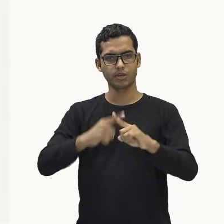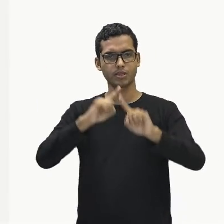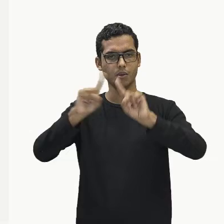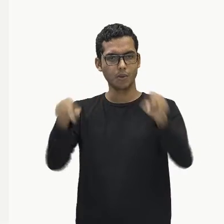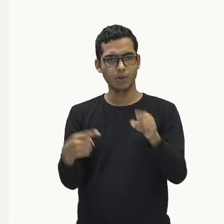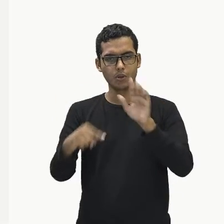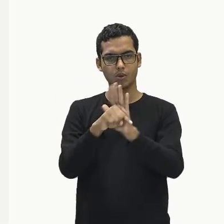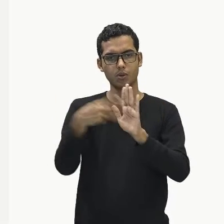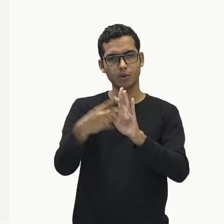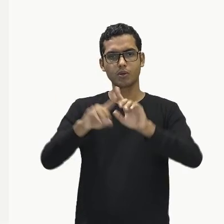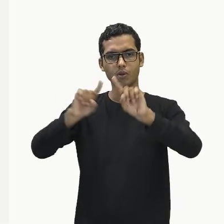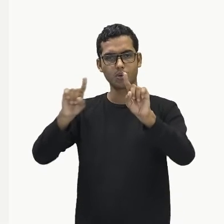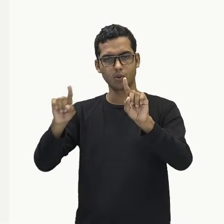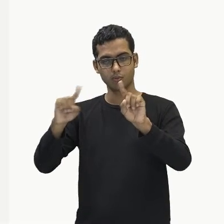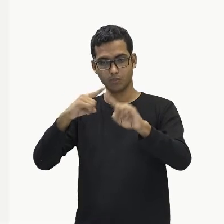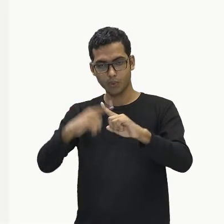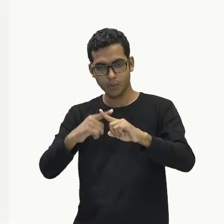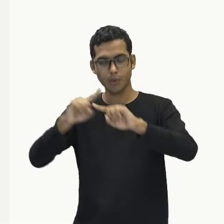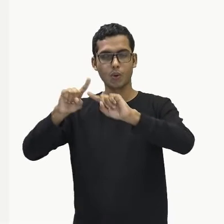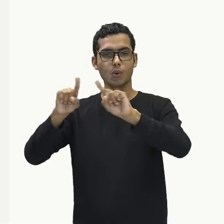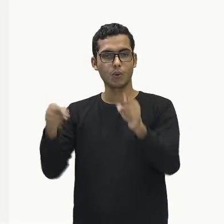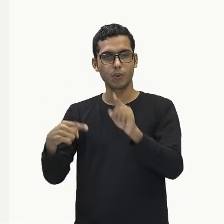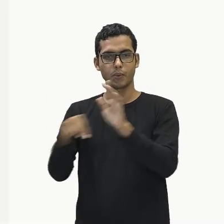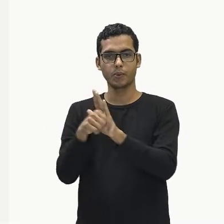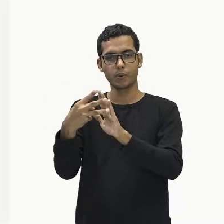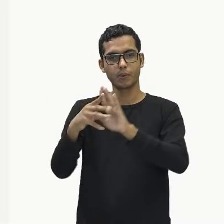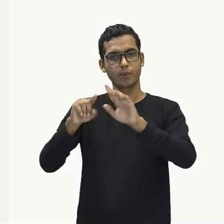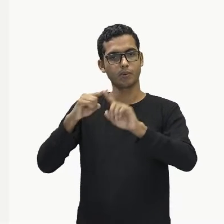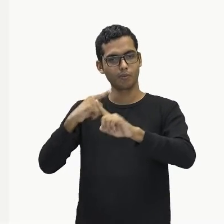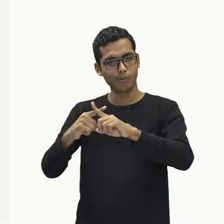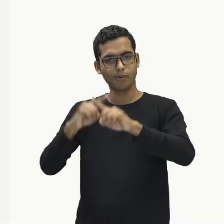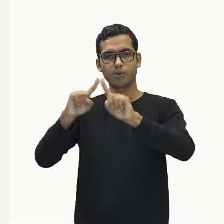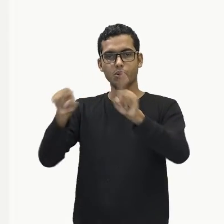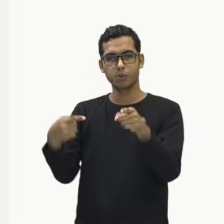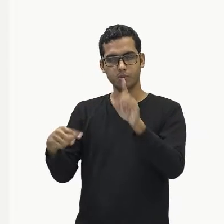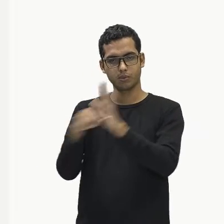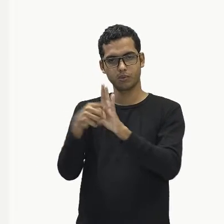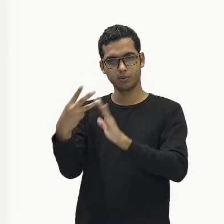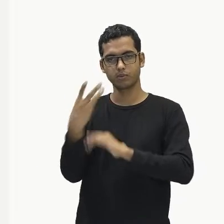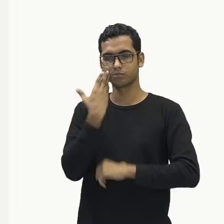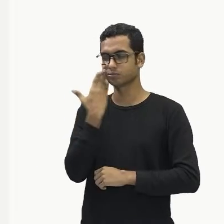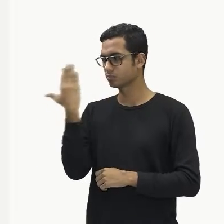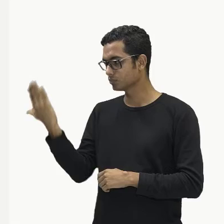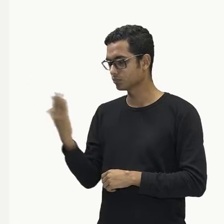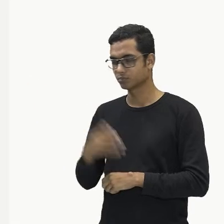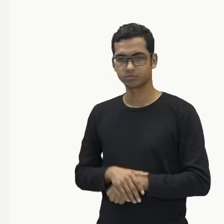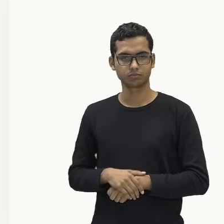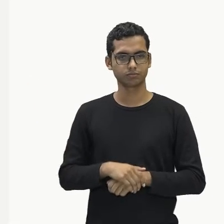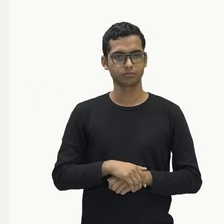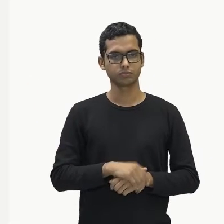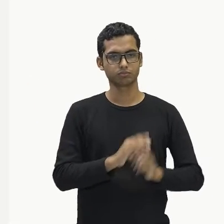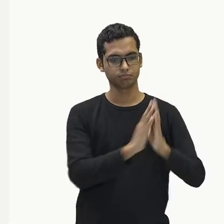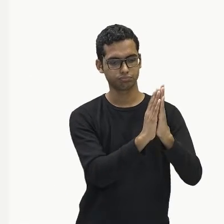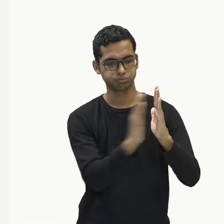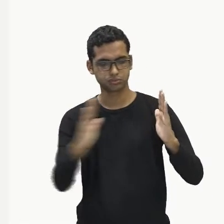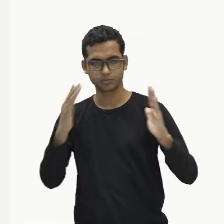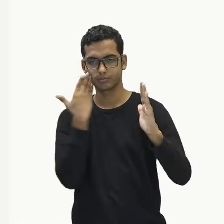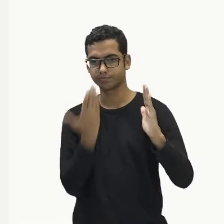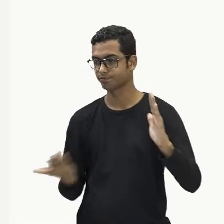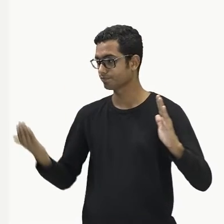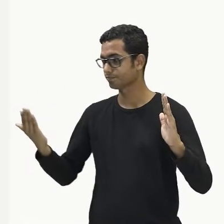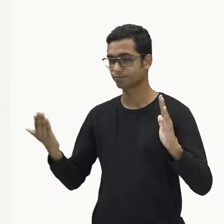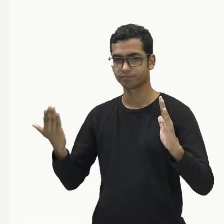vamos com calma aqui. O sinal de menos, nesse caso aqui, ele vai aparecer